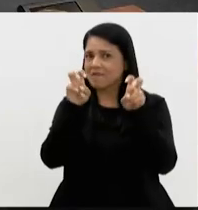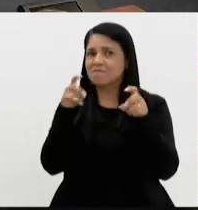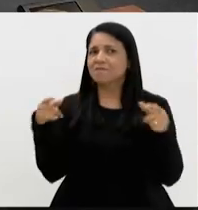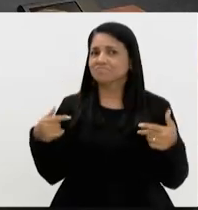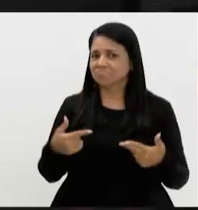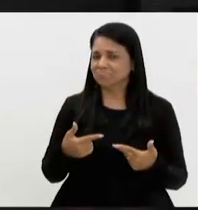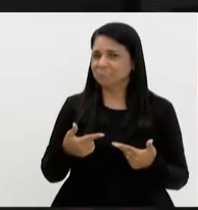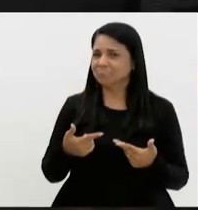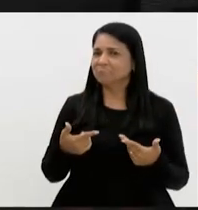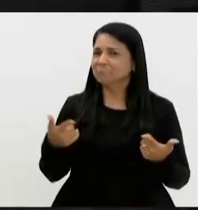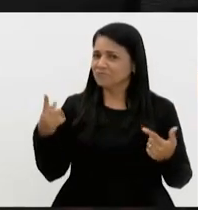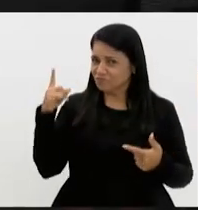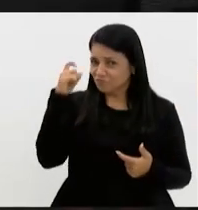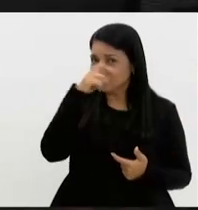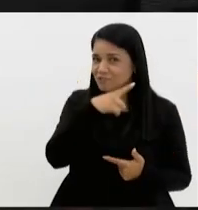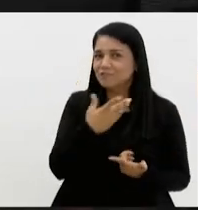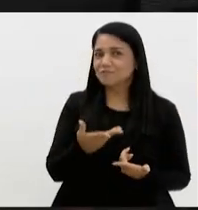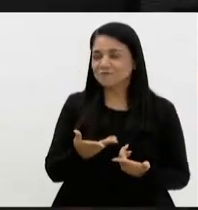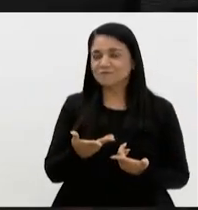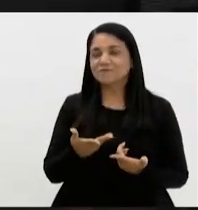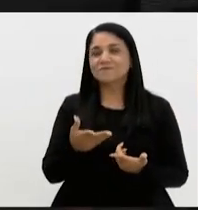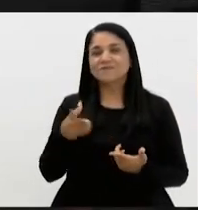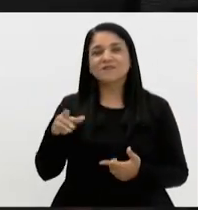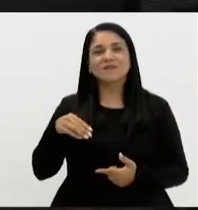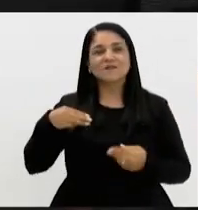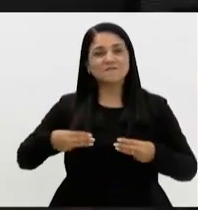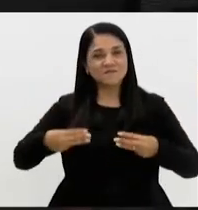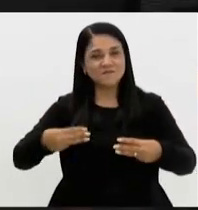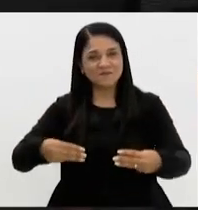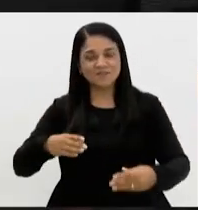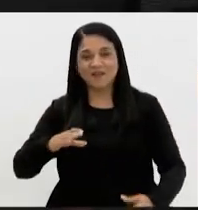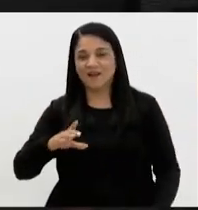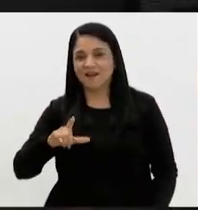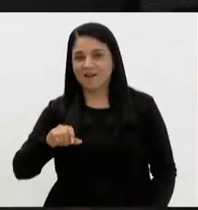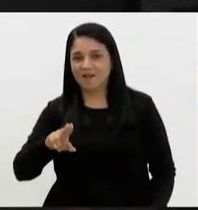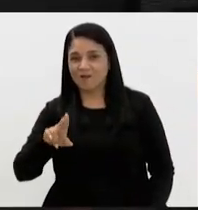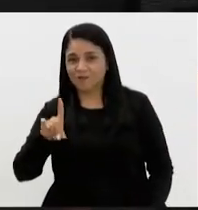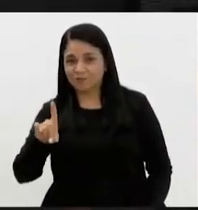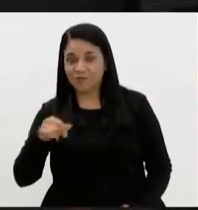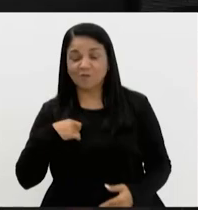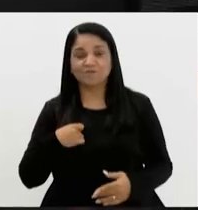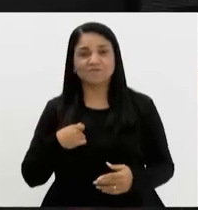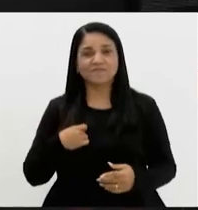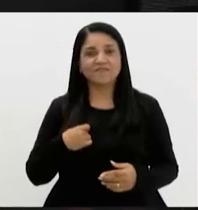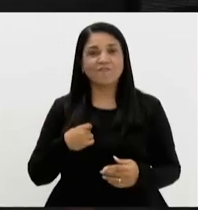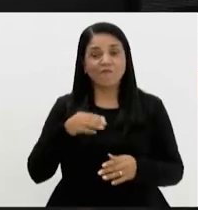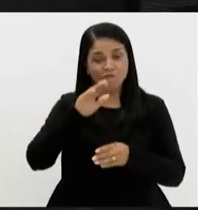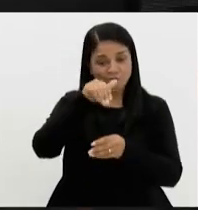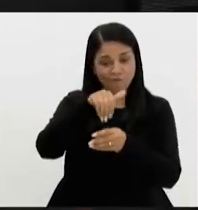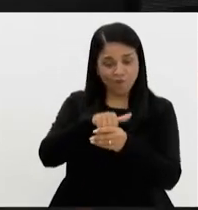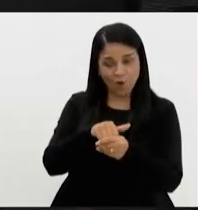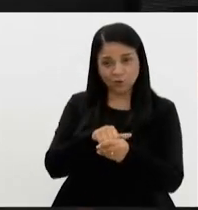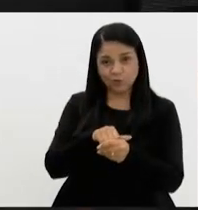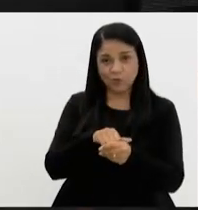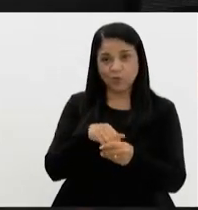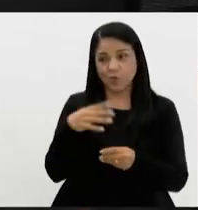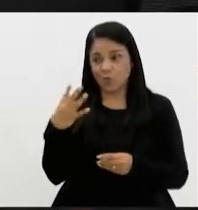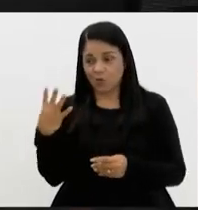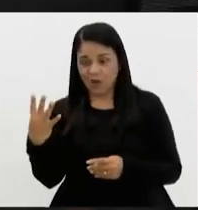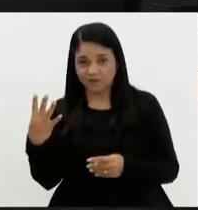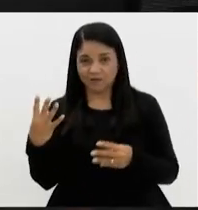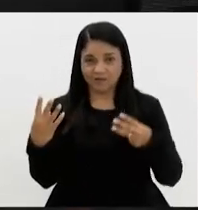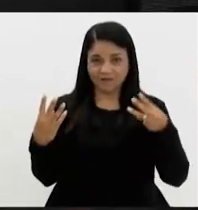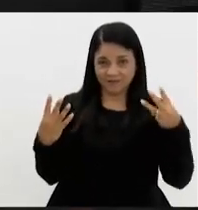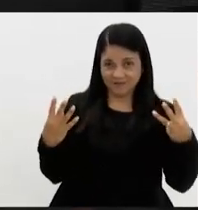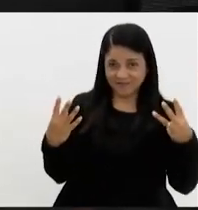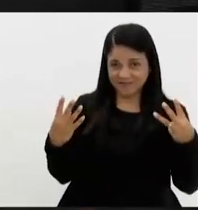inclusive Ministra Maria Cláudia traz um aspecto de voto 4 A TR e esse voto que salva engano pelo que